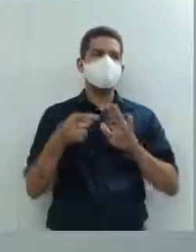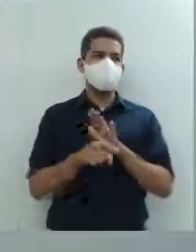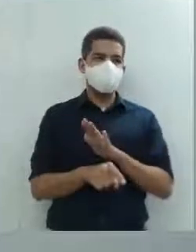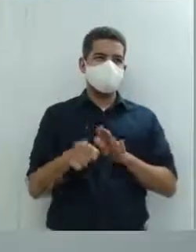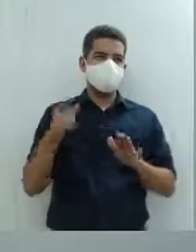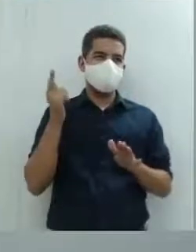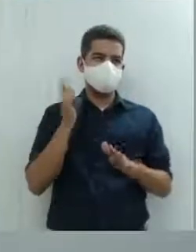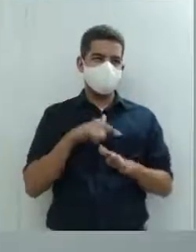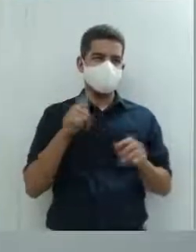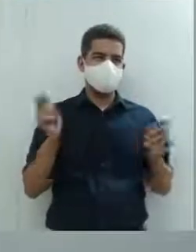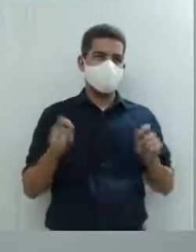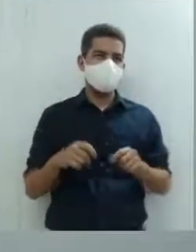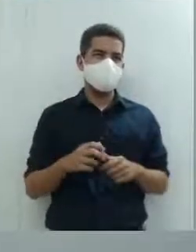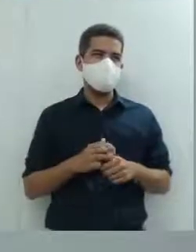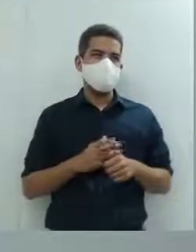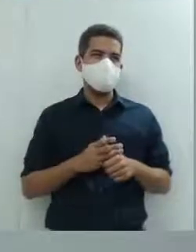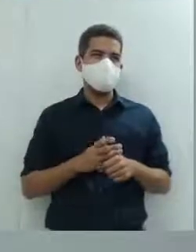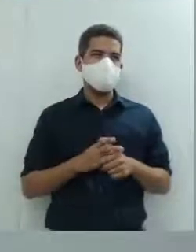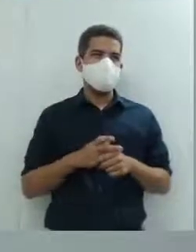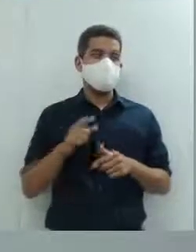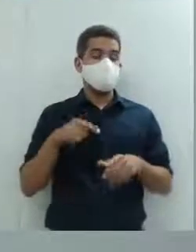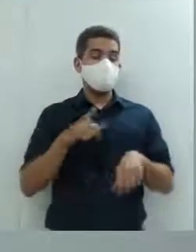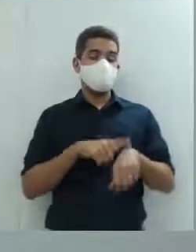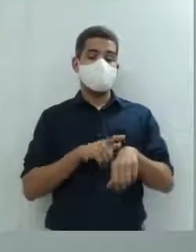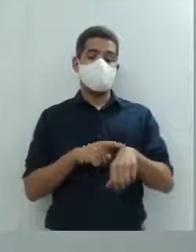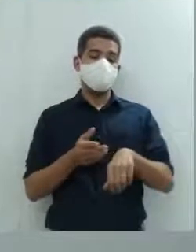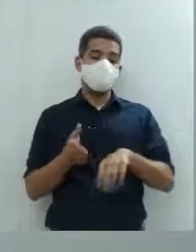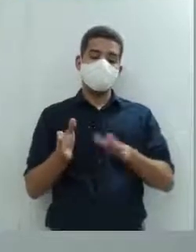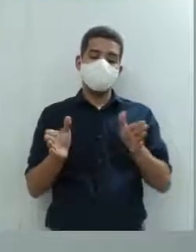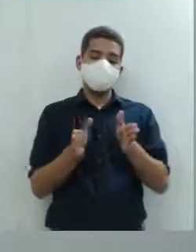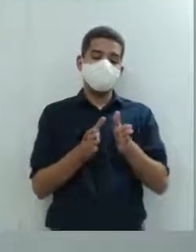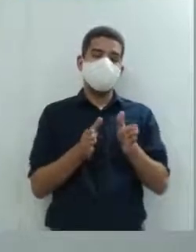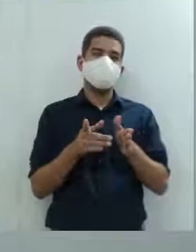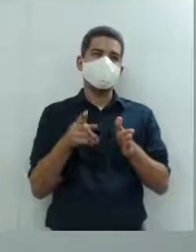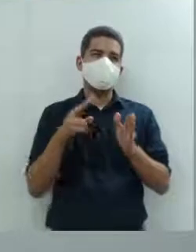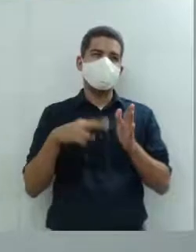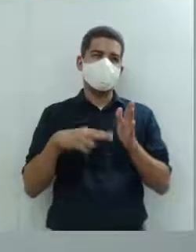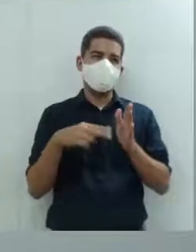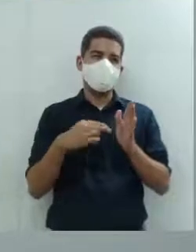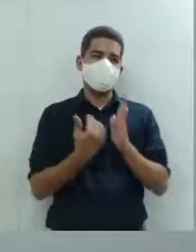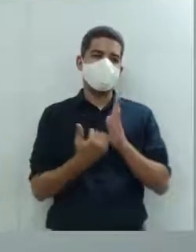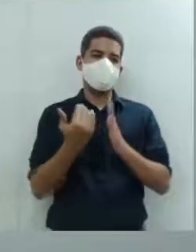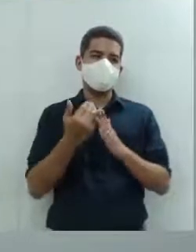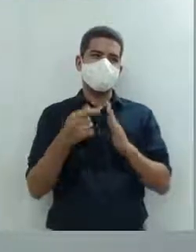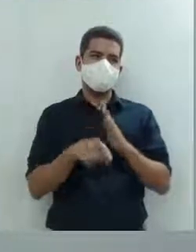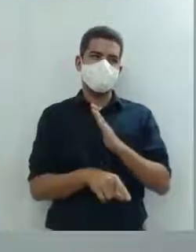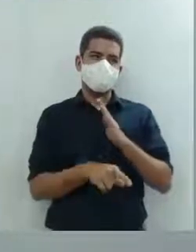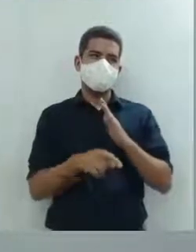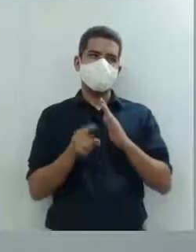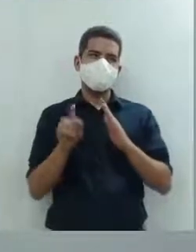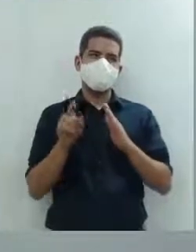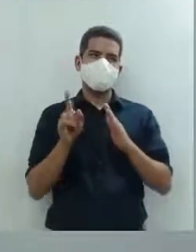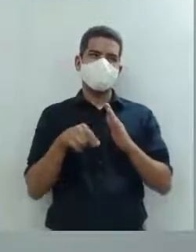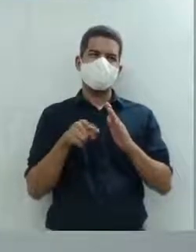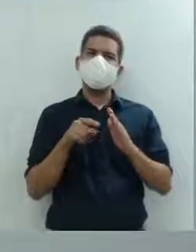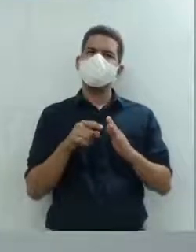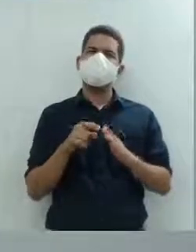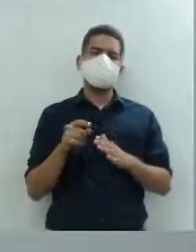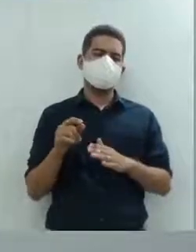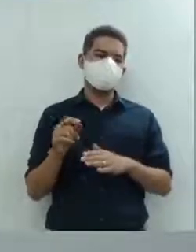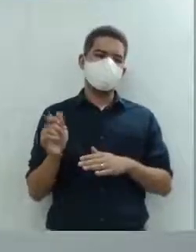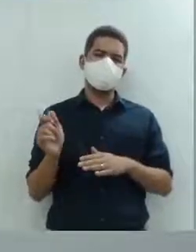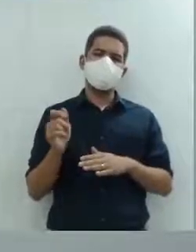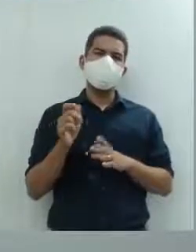grande passeio muito rápido, meu tempo é curto, então tu tens que fazer essa leitura para te aprofundar. Gente, isso aqui ó, é campeão de Enem,